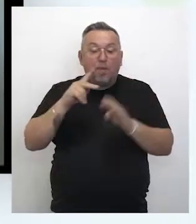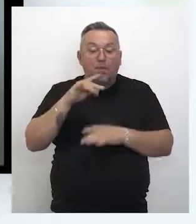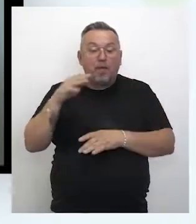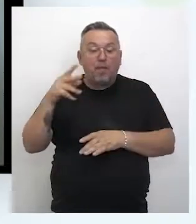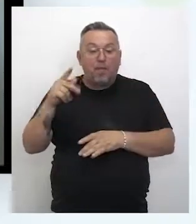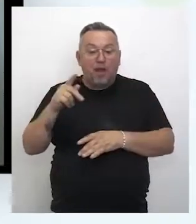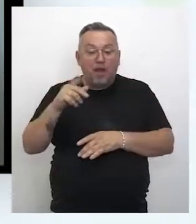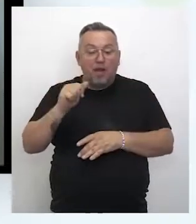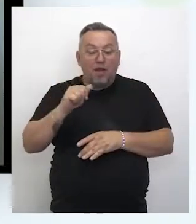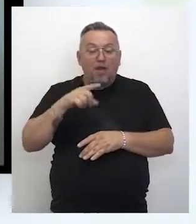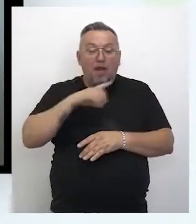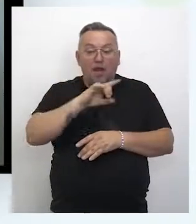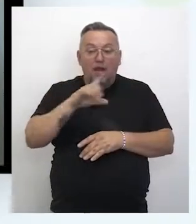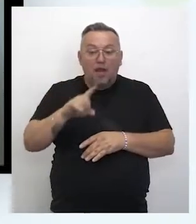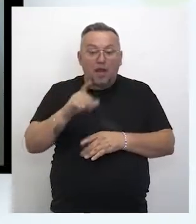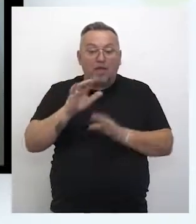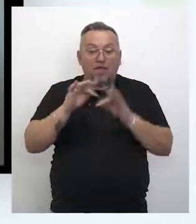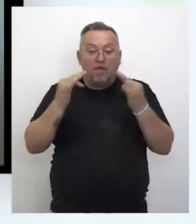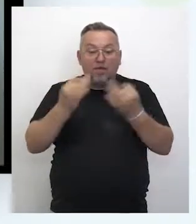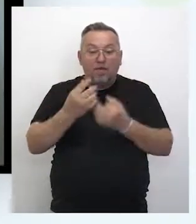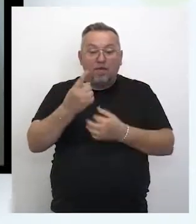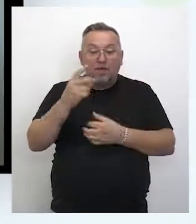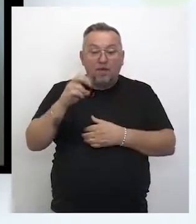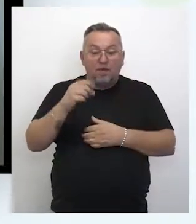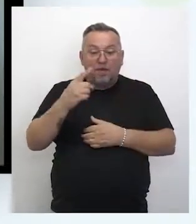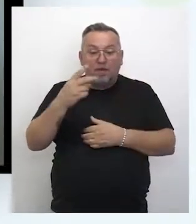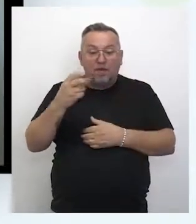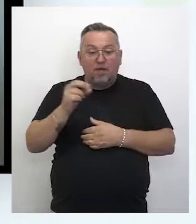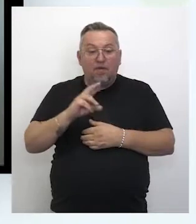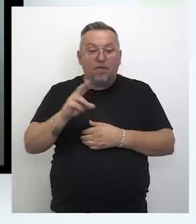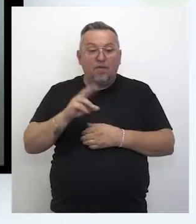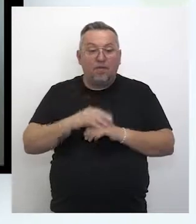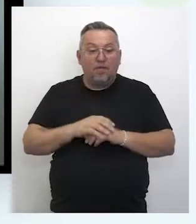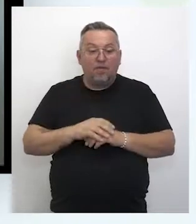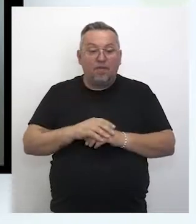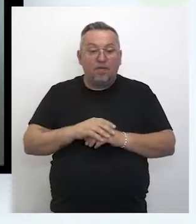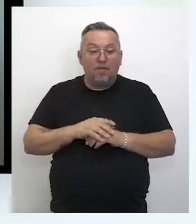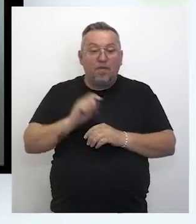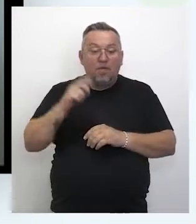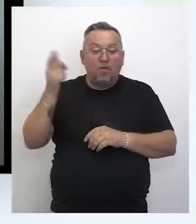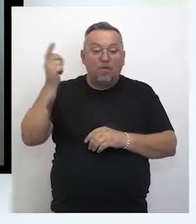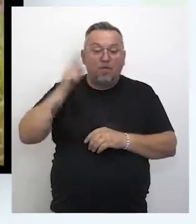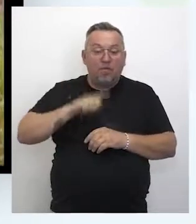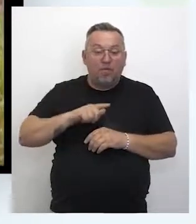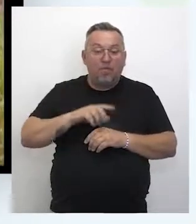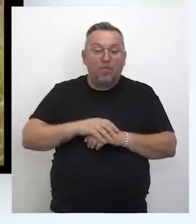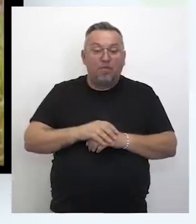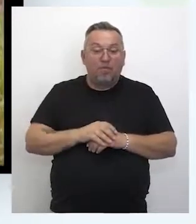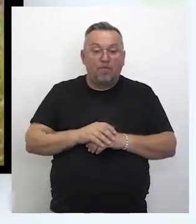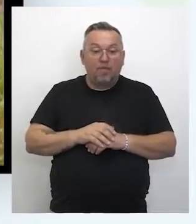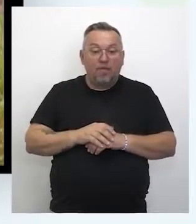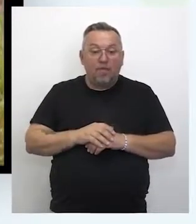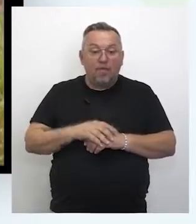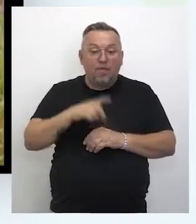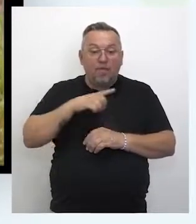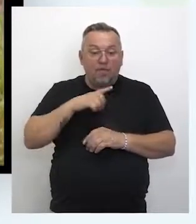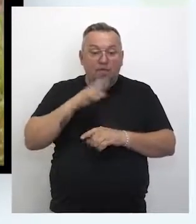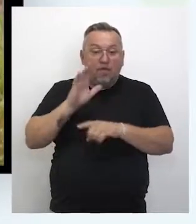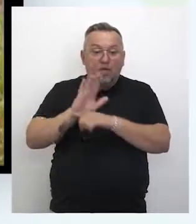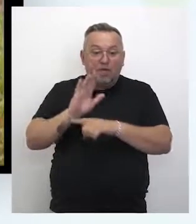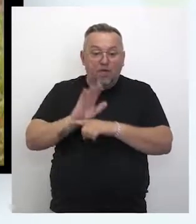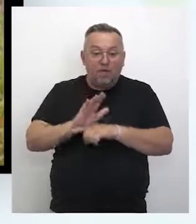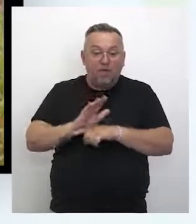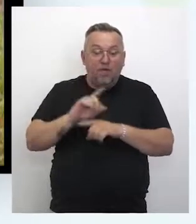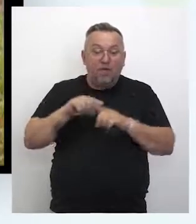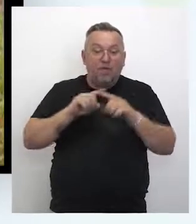teria que desembolsar um valor de 150, 120 reais para poder abastecer a comunidade. E se a gente tivesse apoio, por exemplo, pelo menos